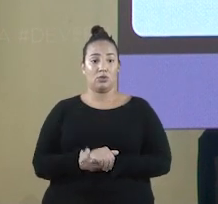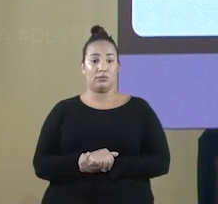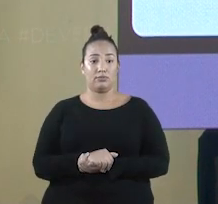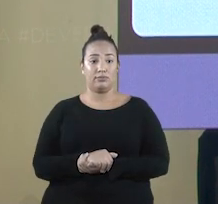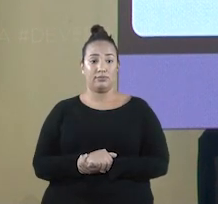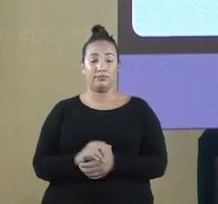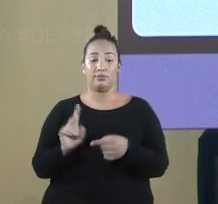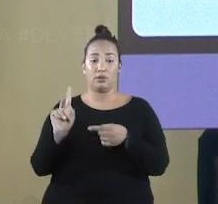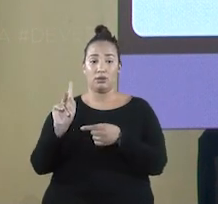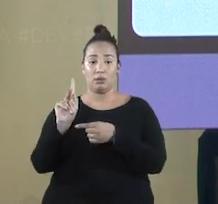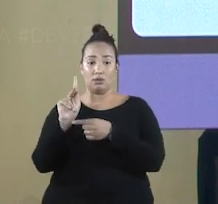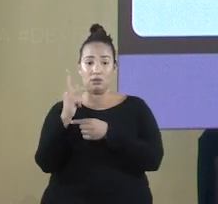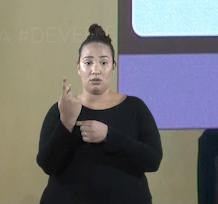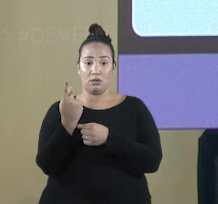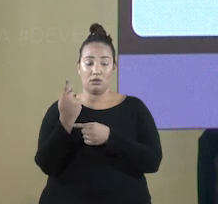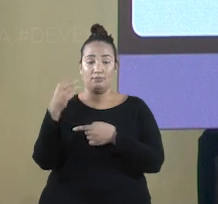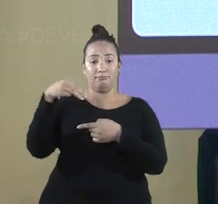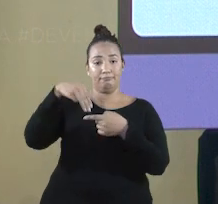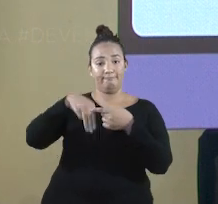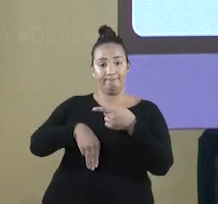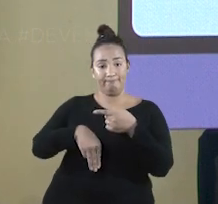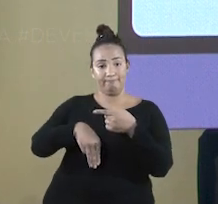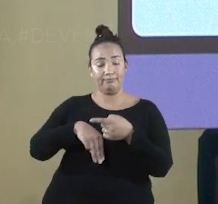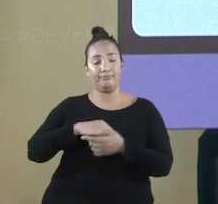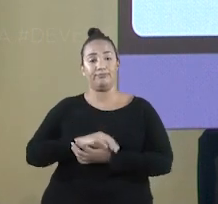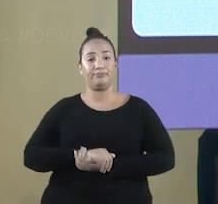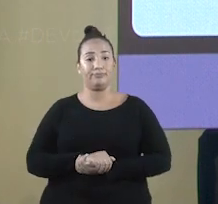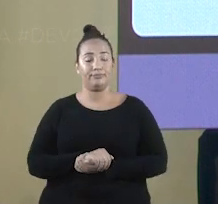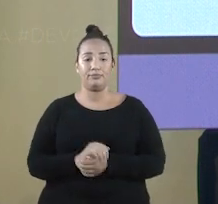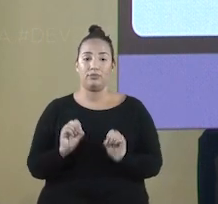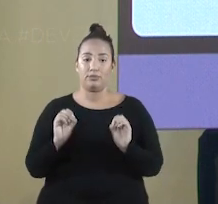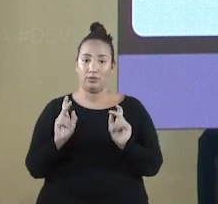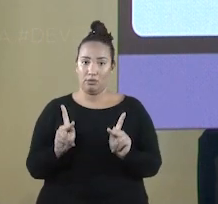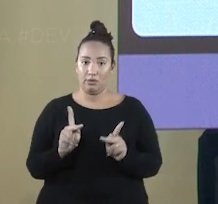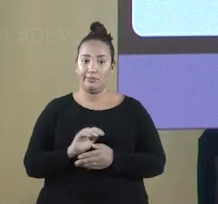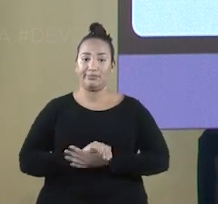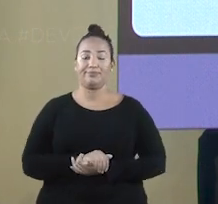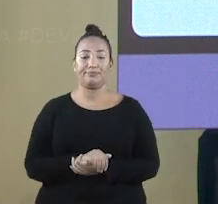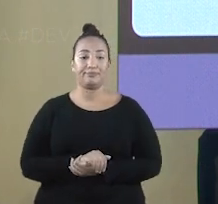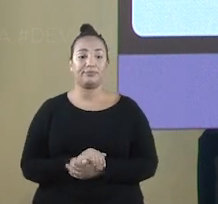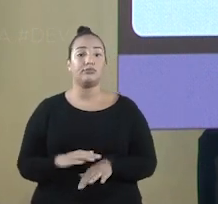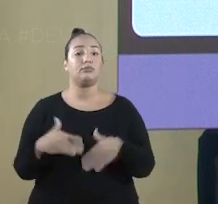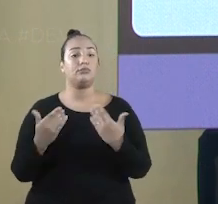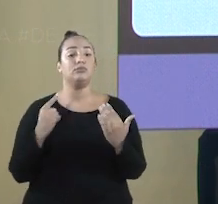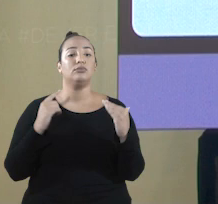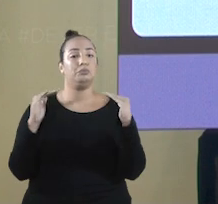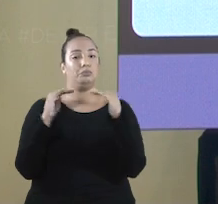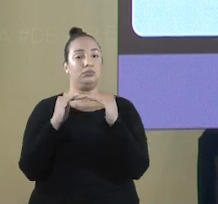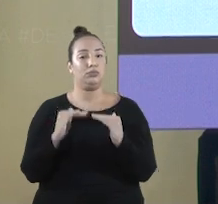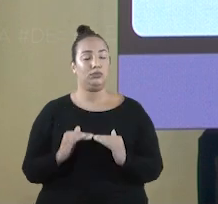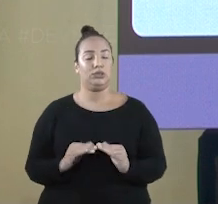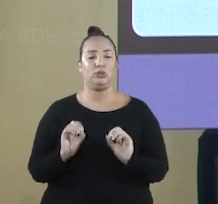assim como H está para M, ok? Então, montamos